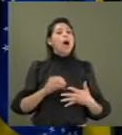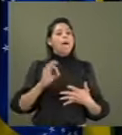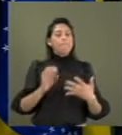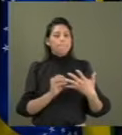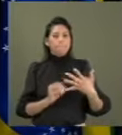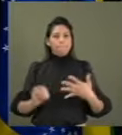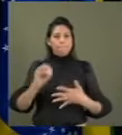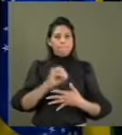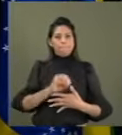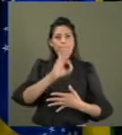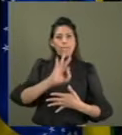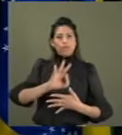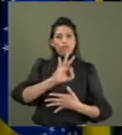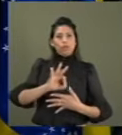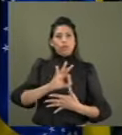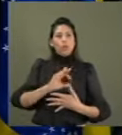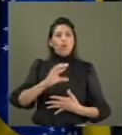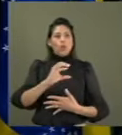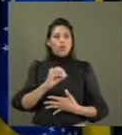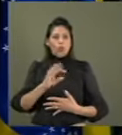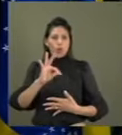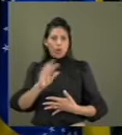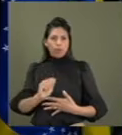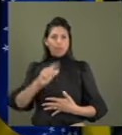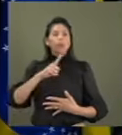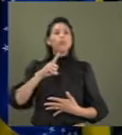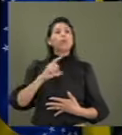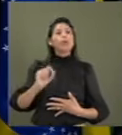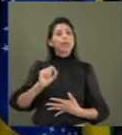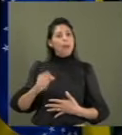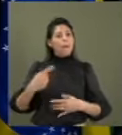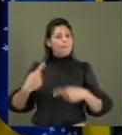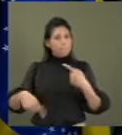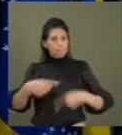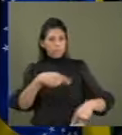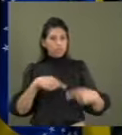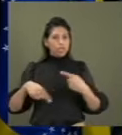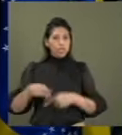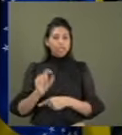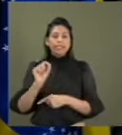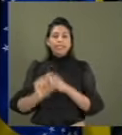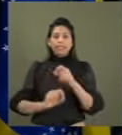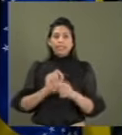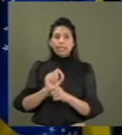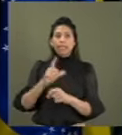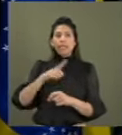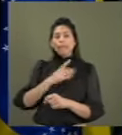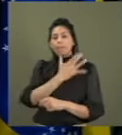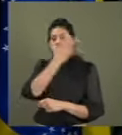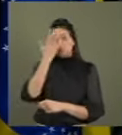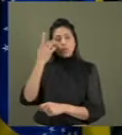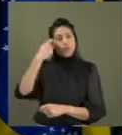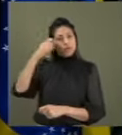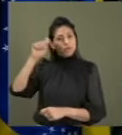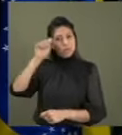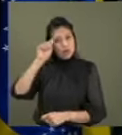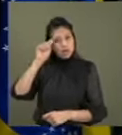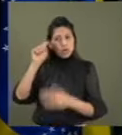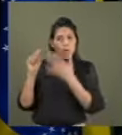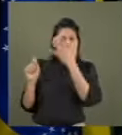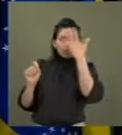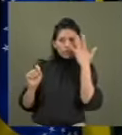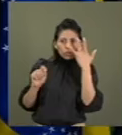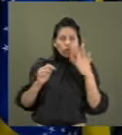institutos federais, escolas públicas para pretos, pardos, indígenas, pessoas com deficiência,